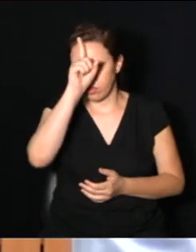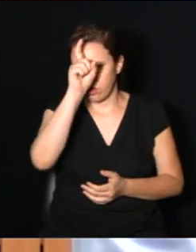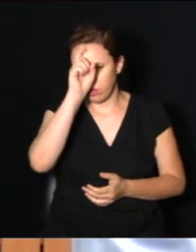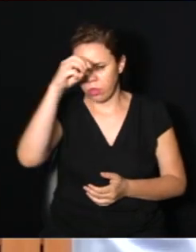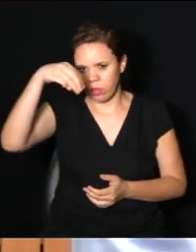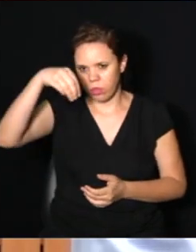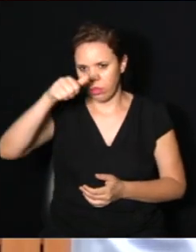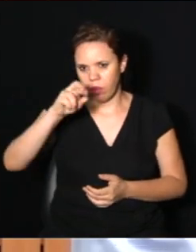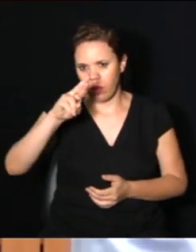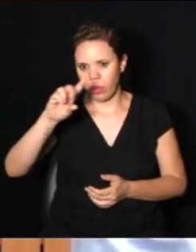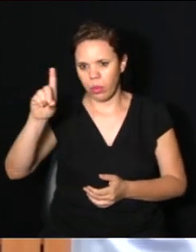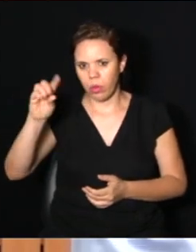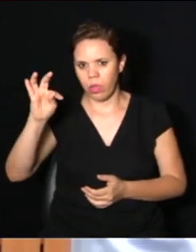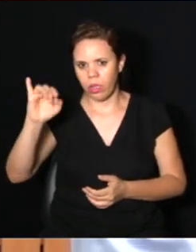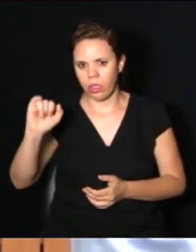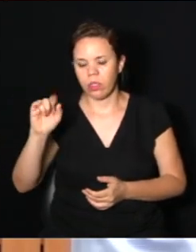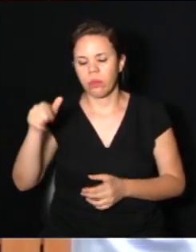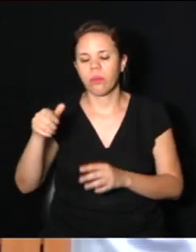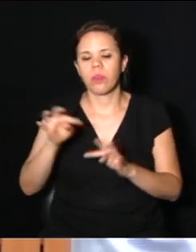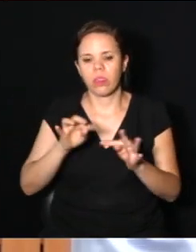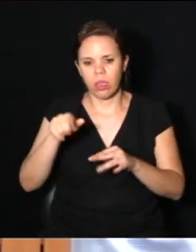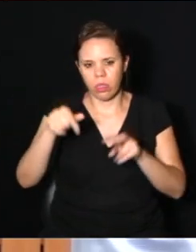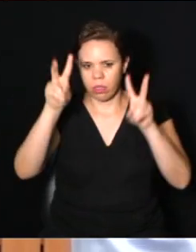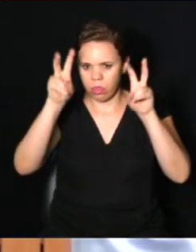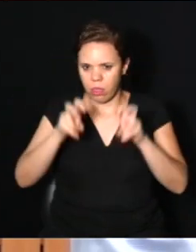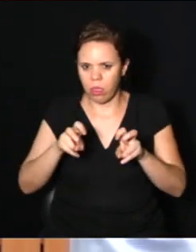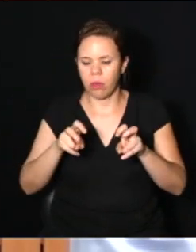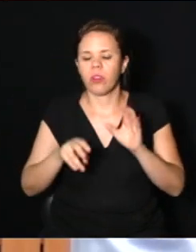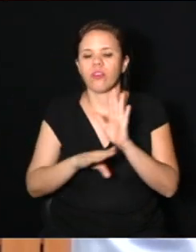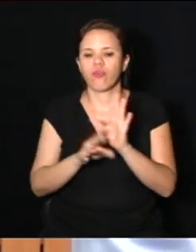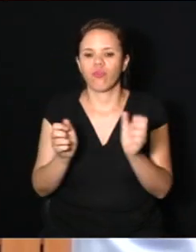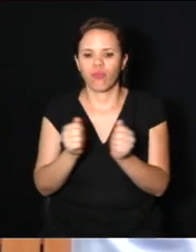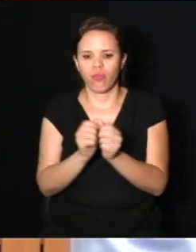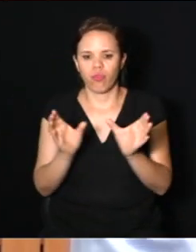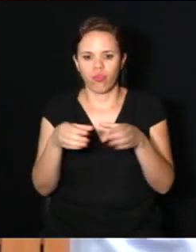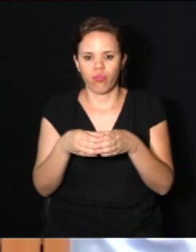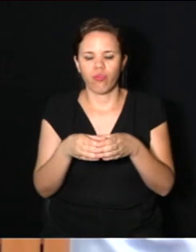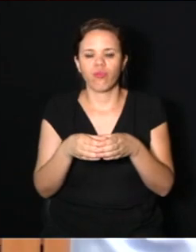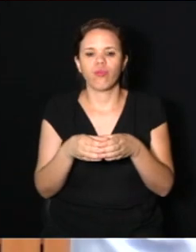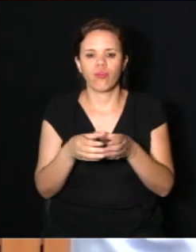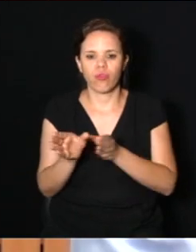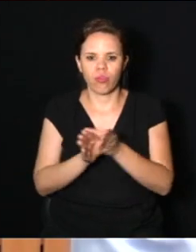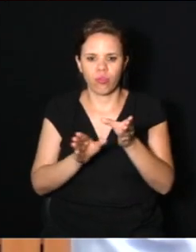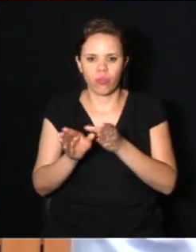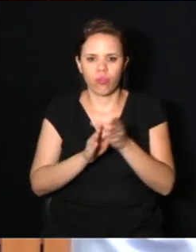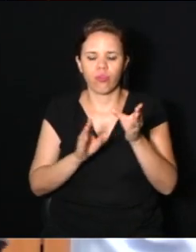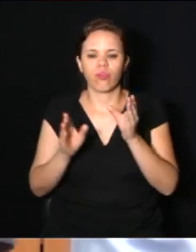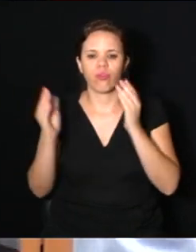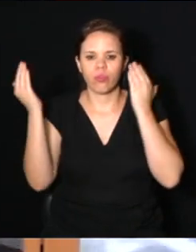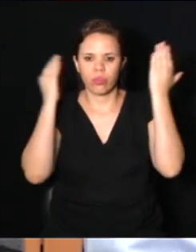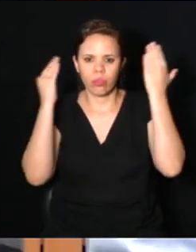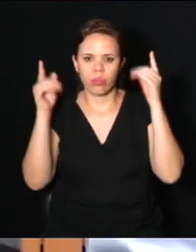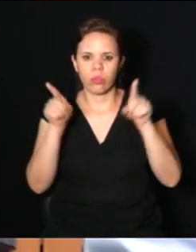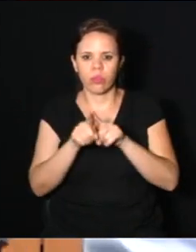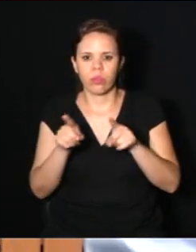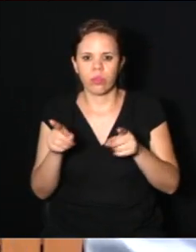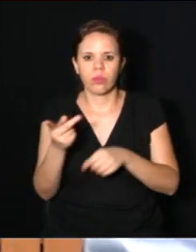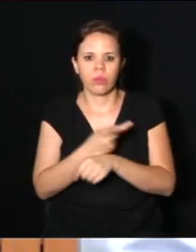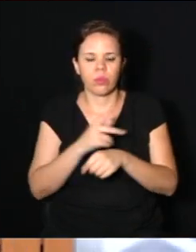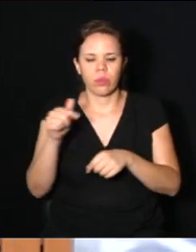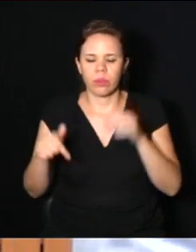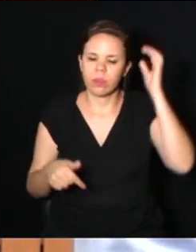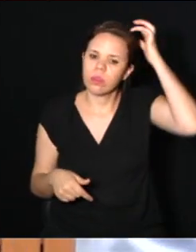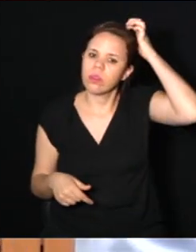Gatti, para tratar especificamente desse tema, junto com o Conselho Regional de Psicologia. Eu agradeço, inclusive, ao Conselho por nos ter procurado